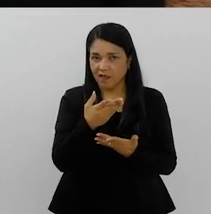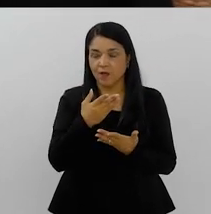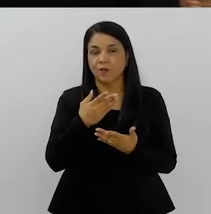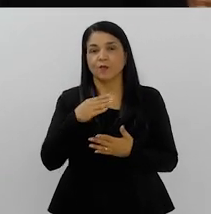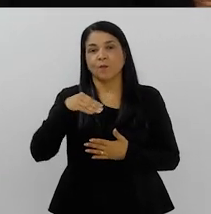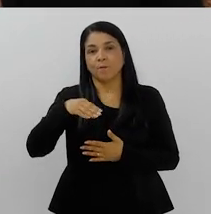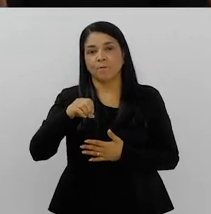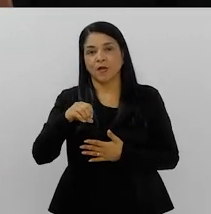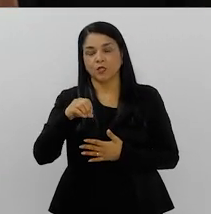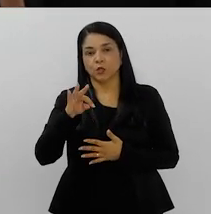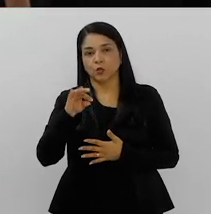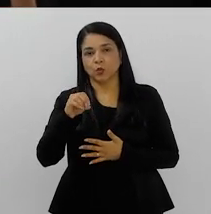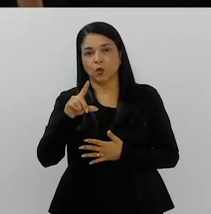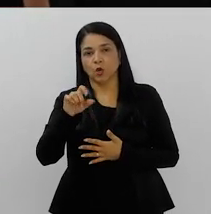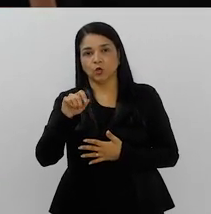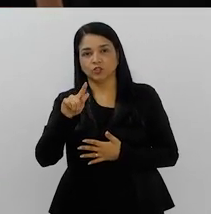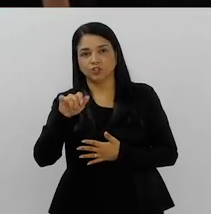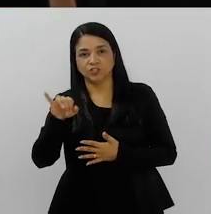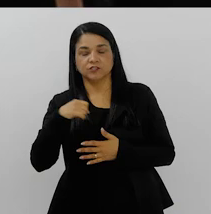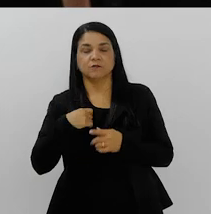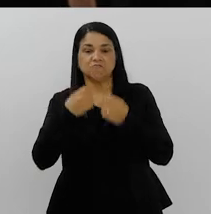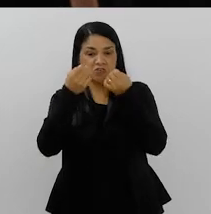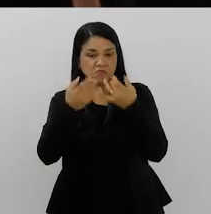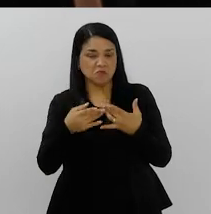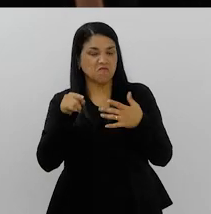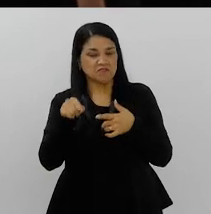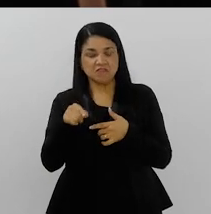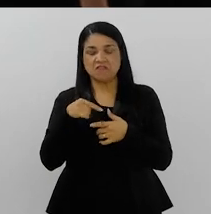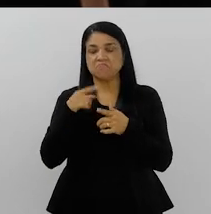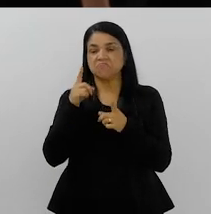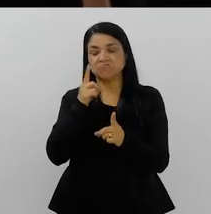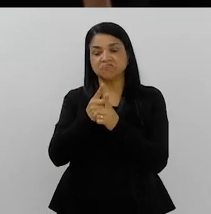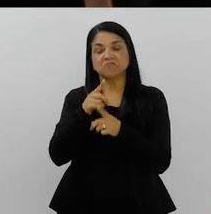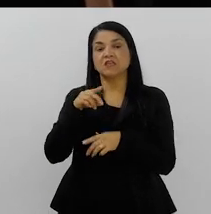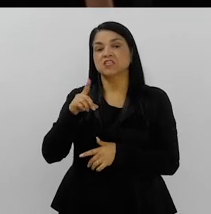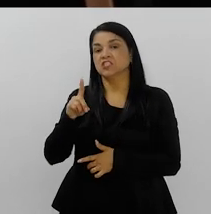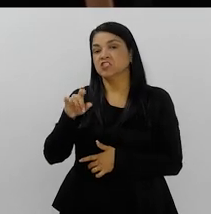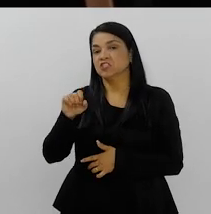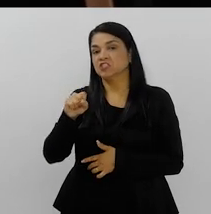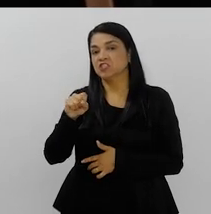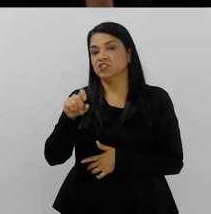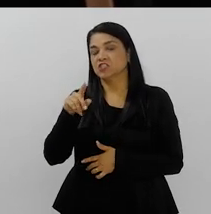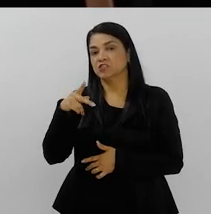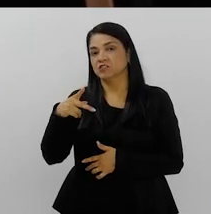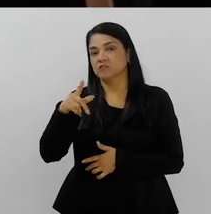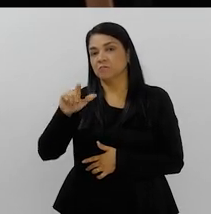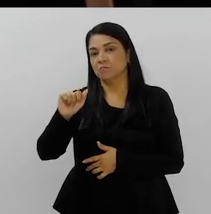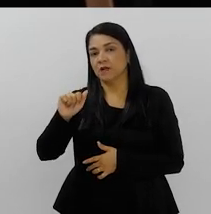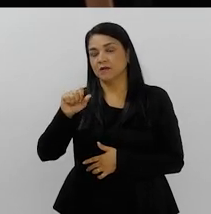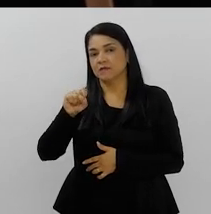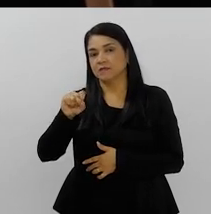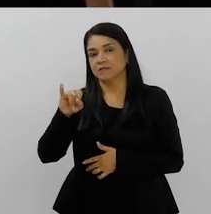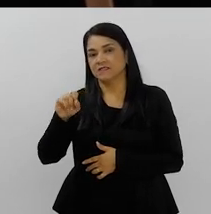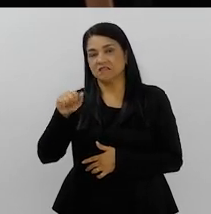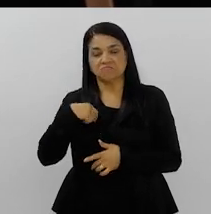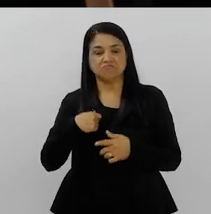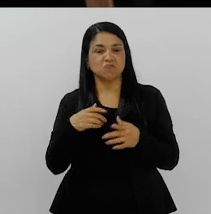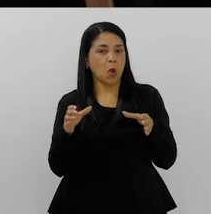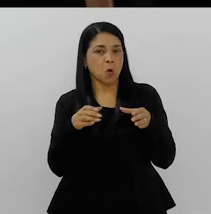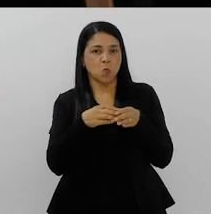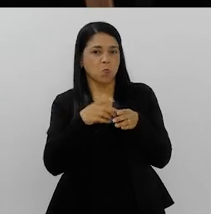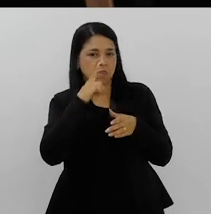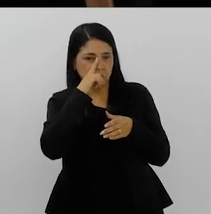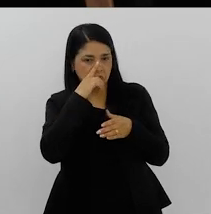que o mastologista dizer que o tinha uma displasia não era um câncer eu não estava no grupo de risco